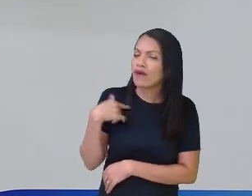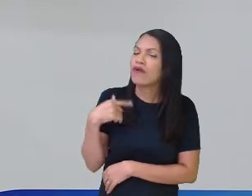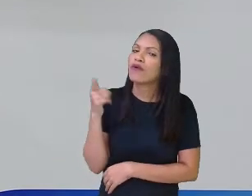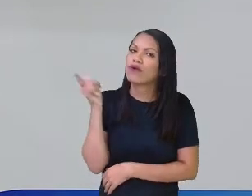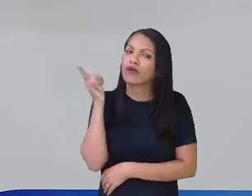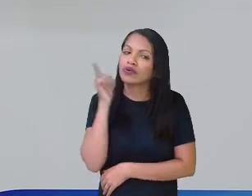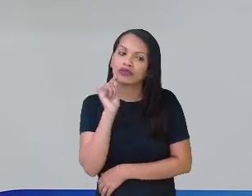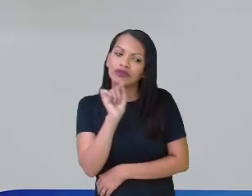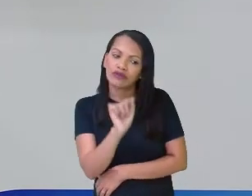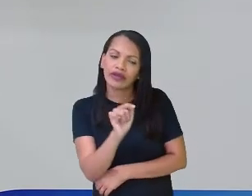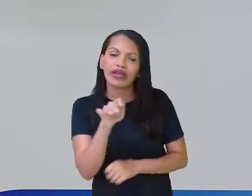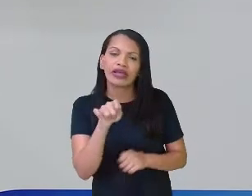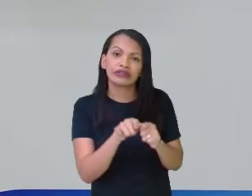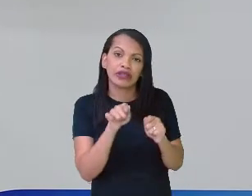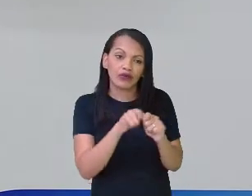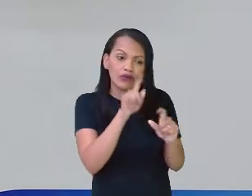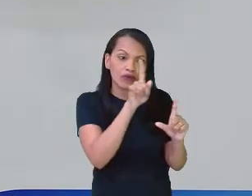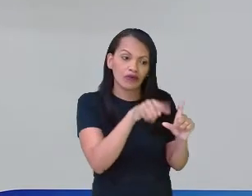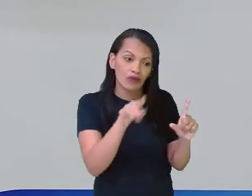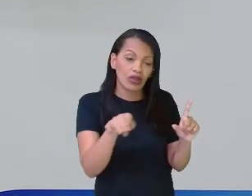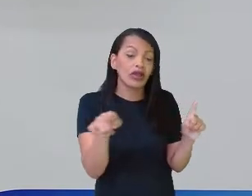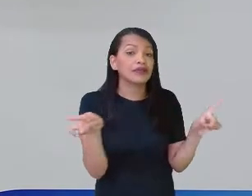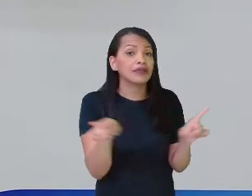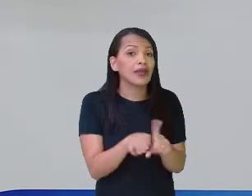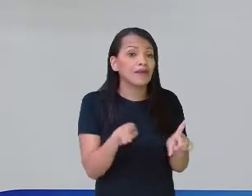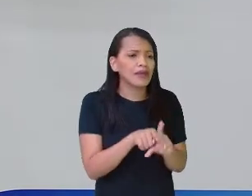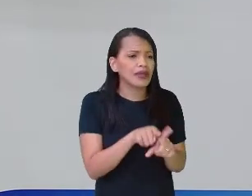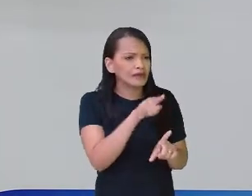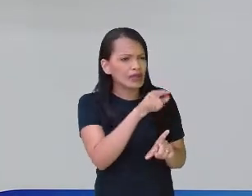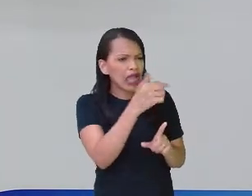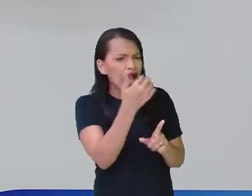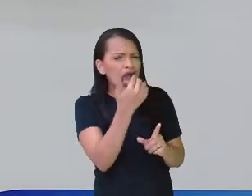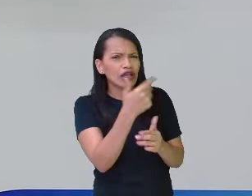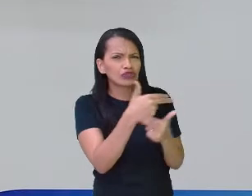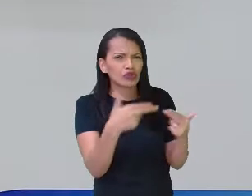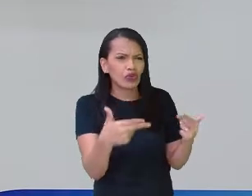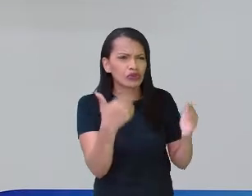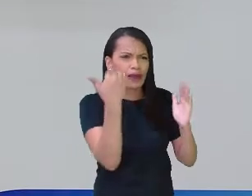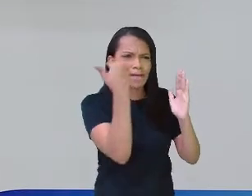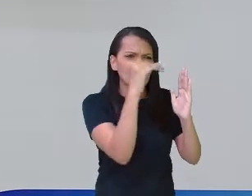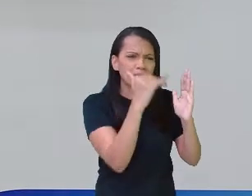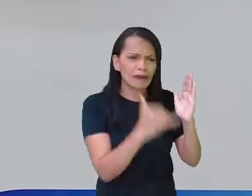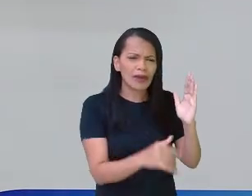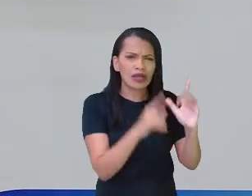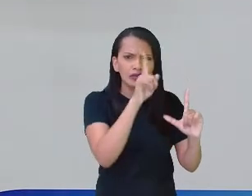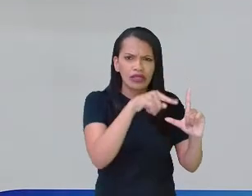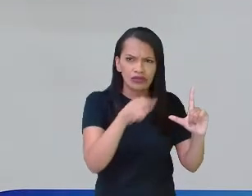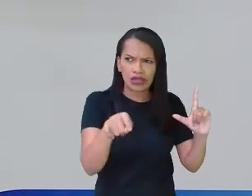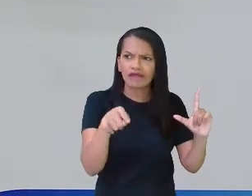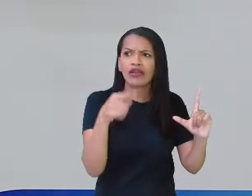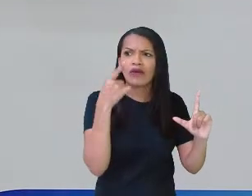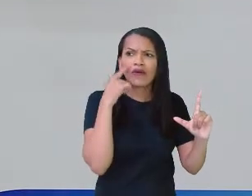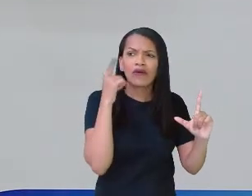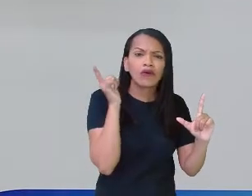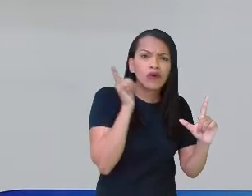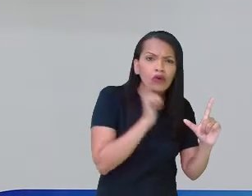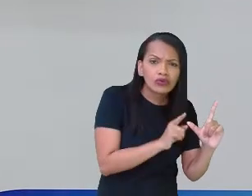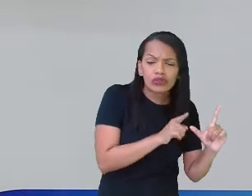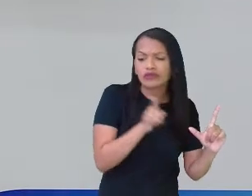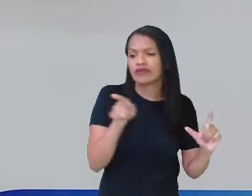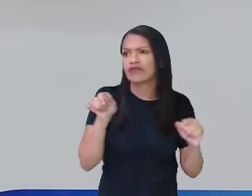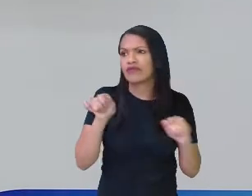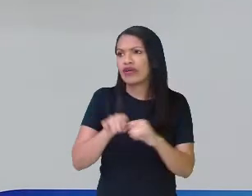Assim como os dados contidos no gráfico eu posso colocar em uma tabela. Vê que simples. Meu Deus,